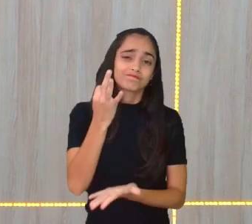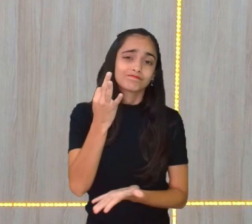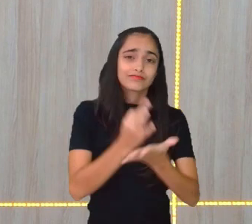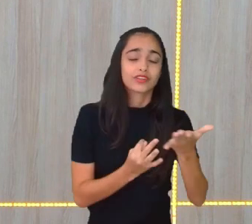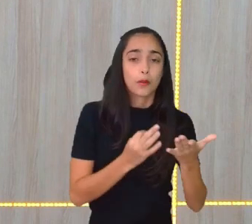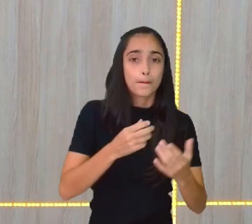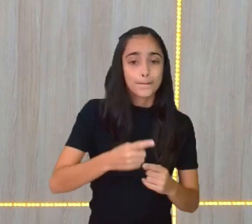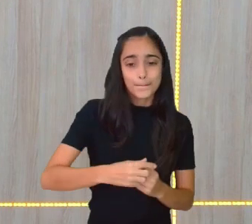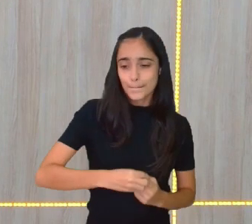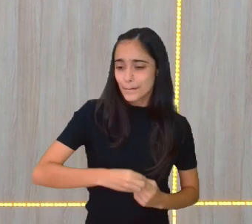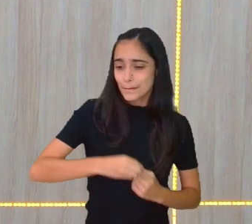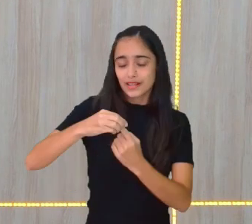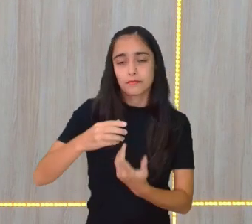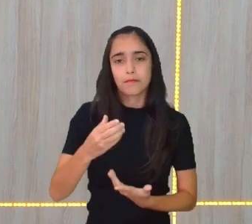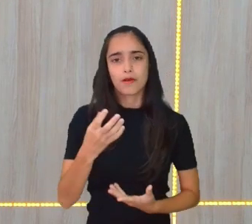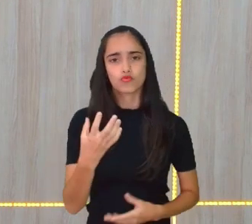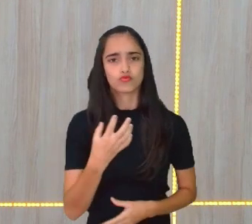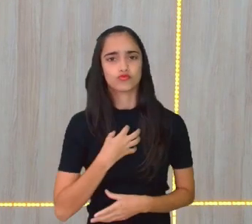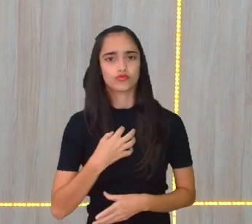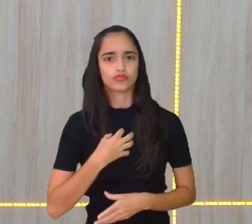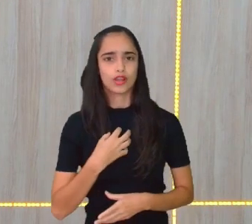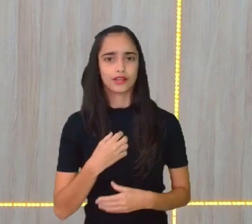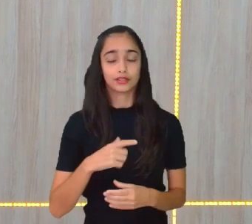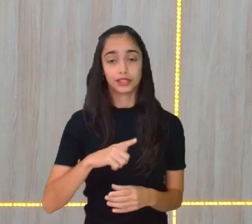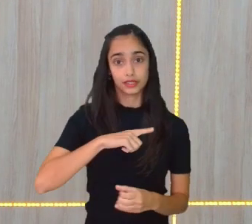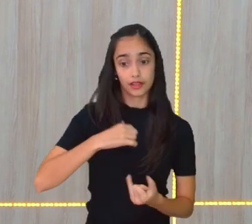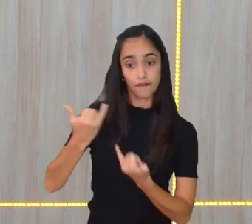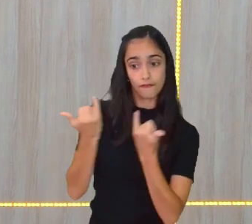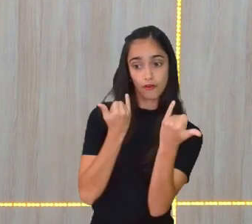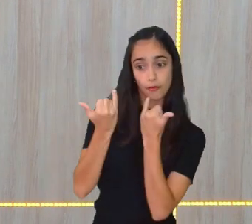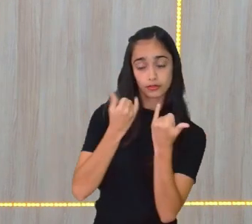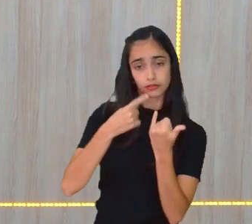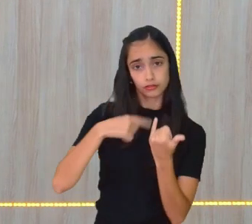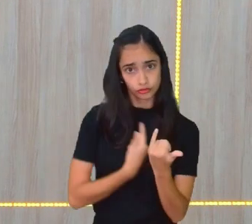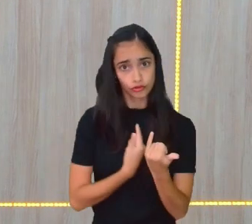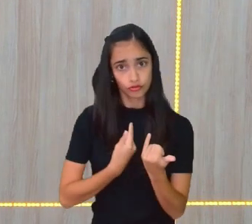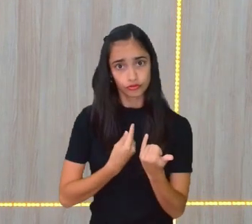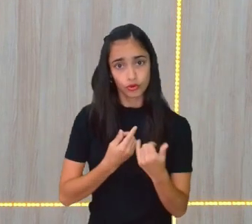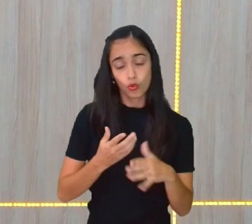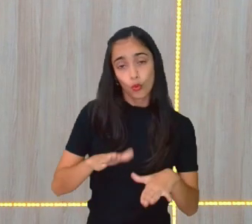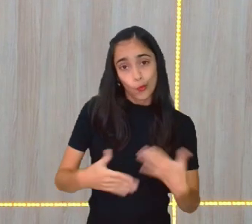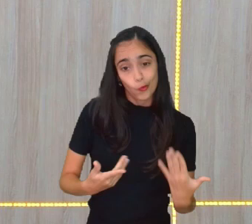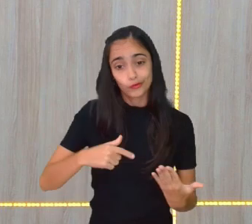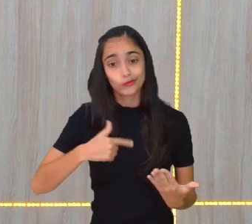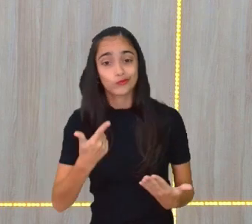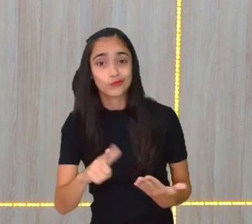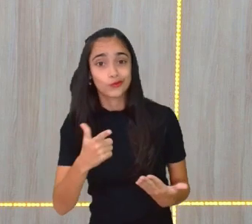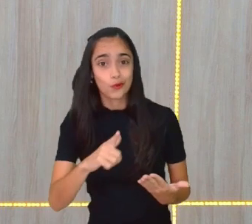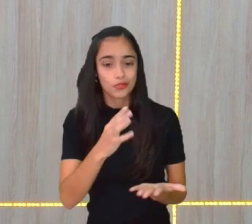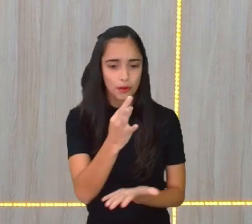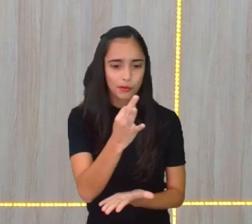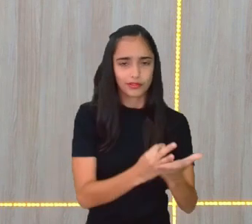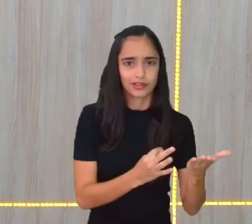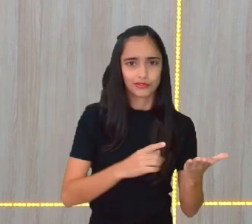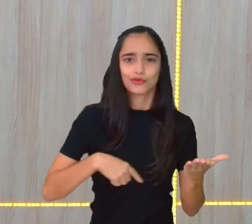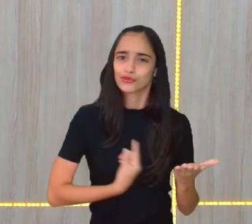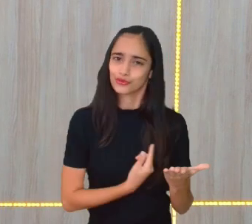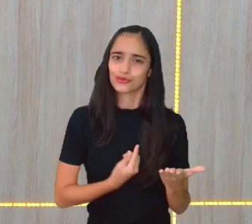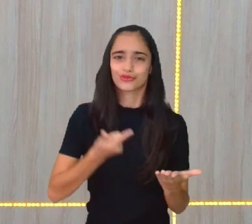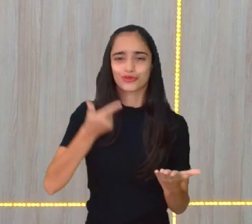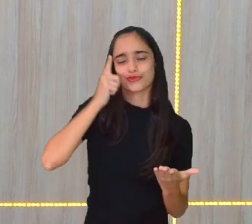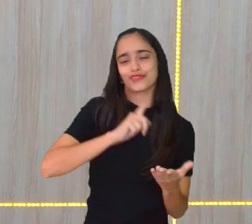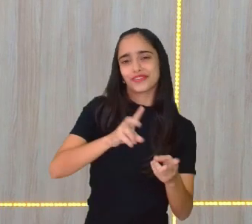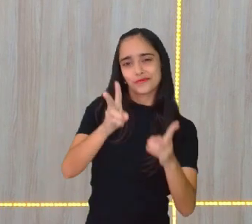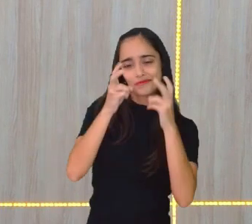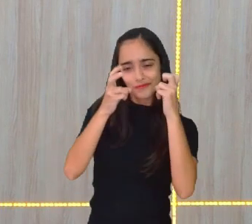da gente ter as informações. Quando a gente não tem o texto, a gente percebe que ainda assim é possível ter uma narrativa. E ela é muito bem feita, né?